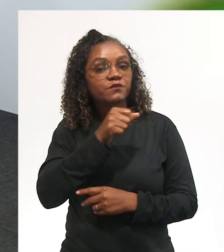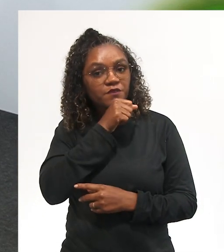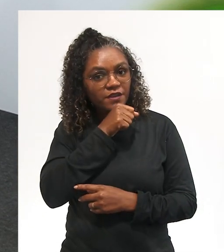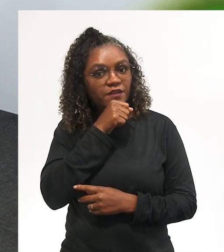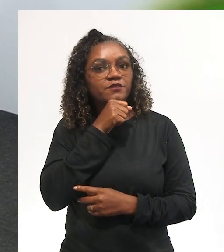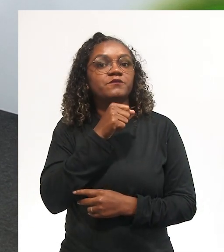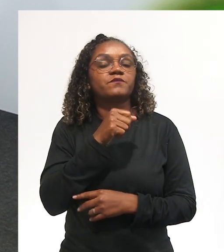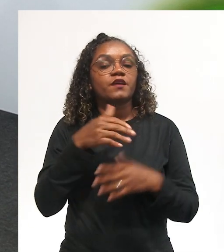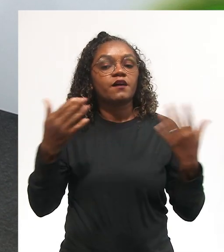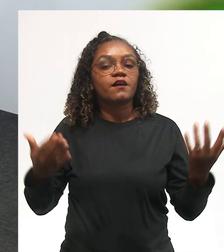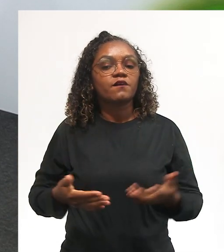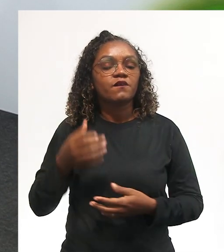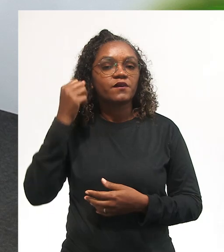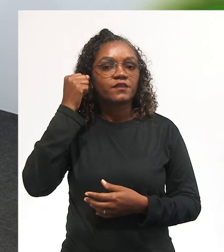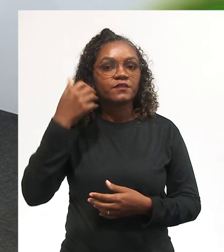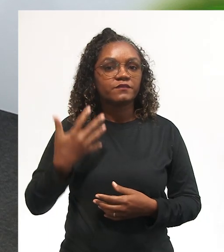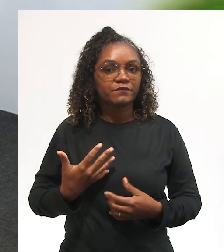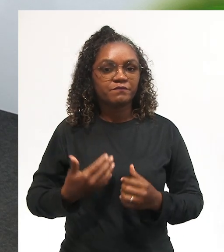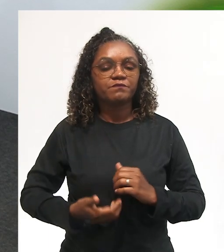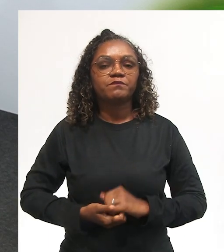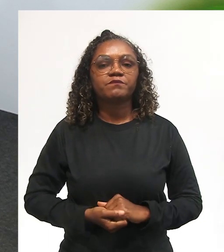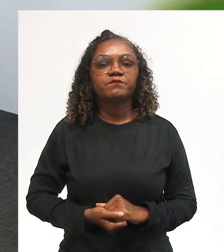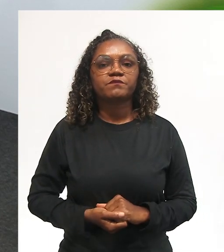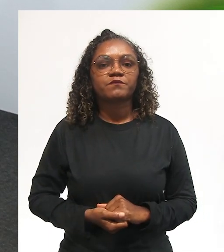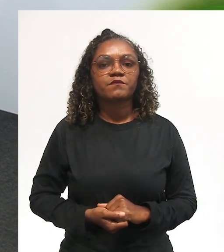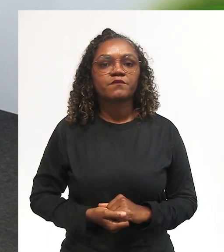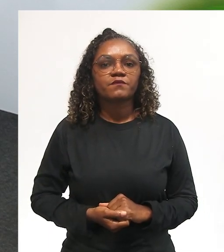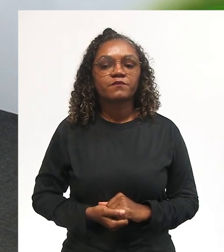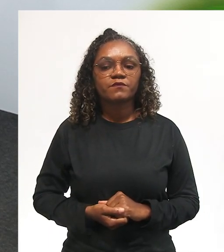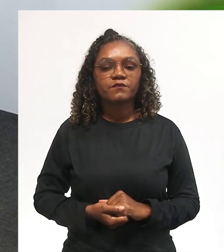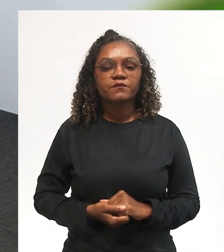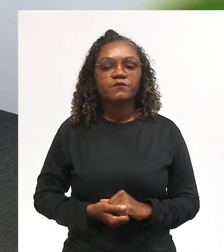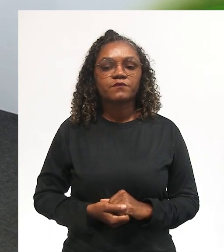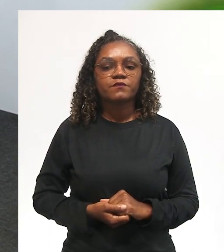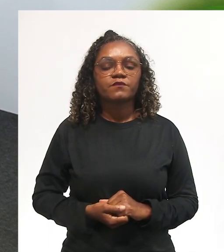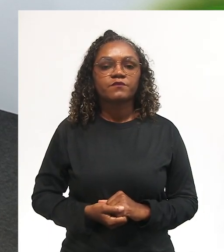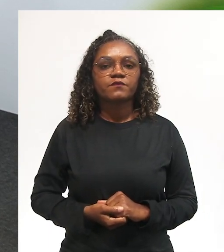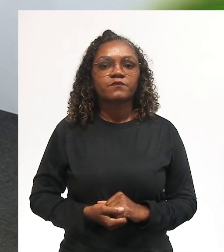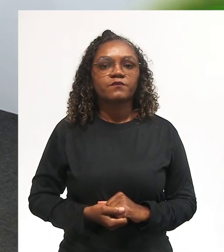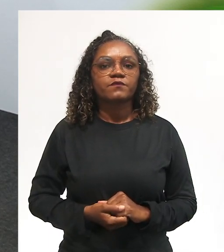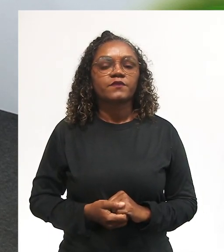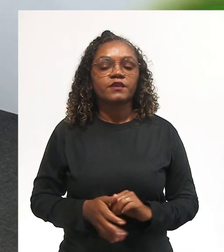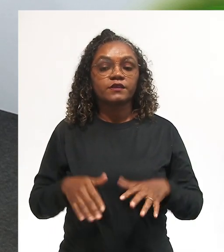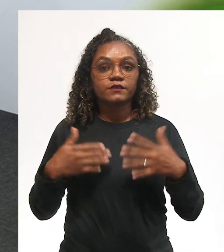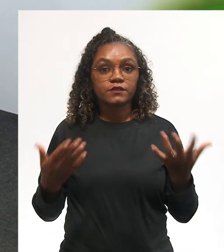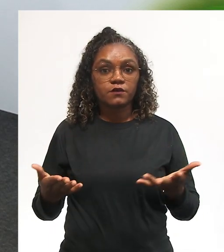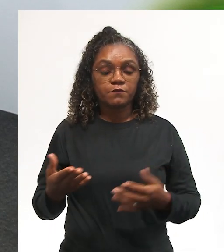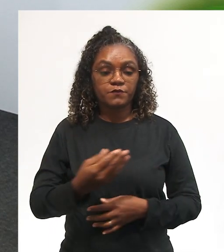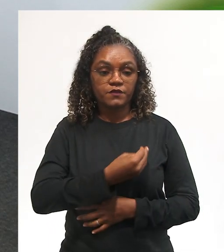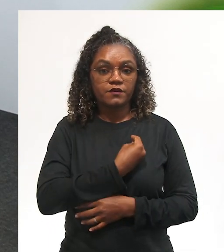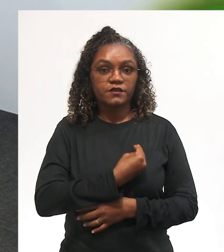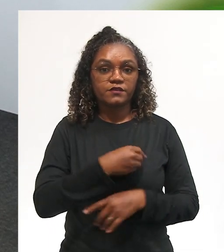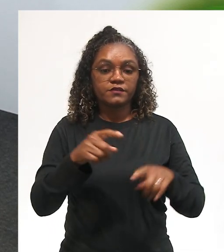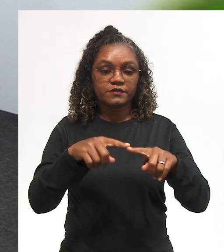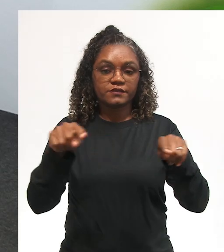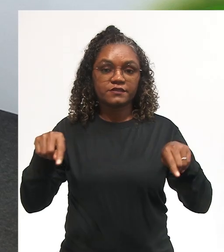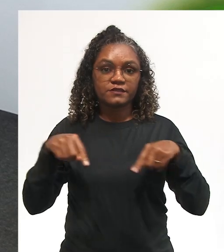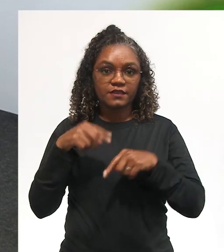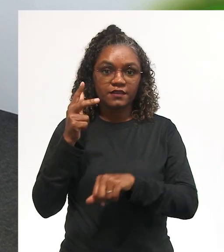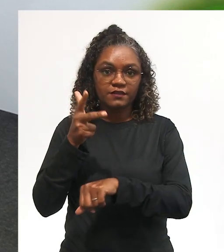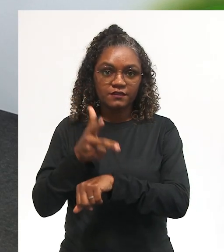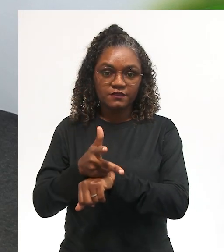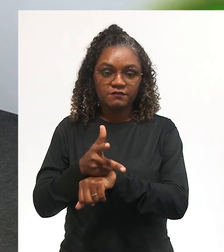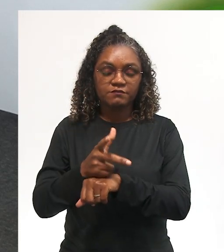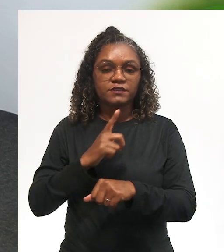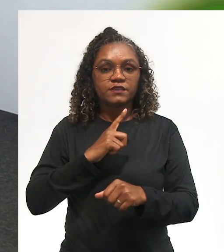Vou iniciar minha audiodescrição. Estou aqui numa sala, ao fundo tem pontos